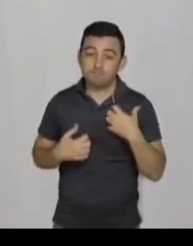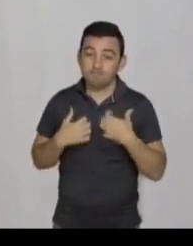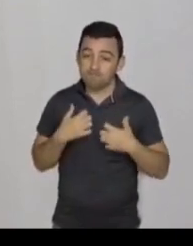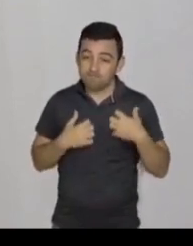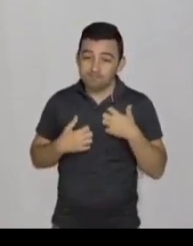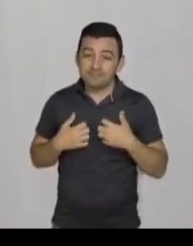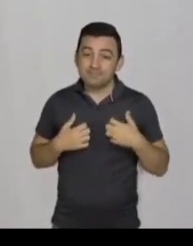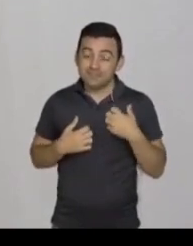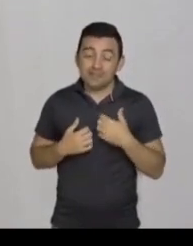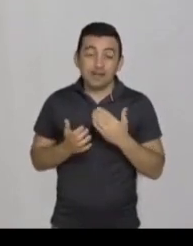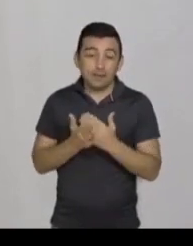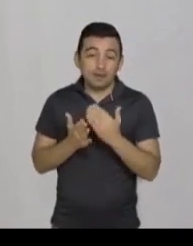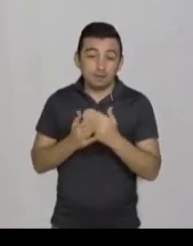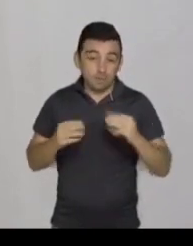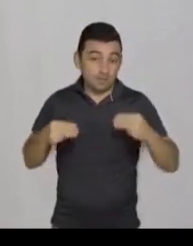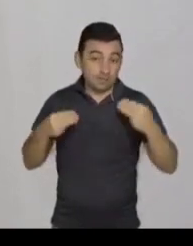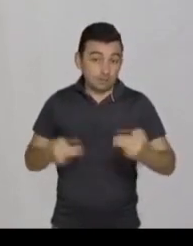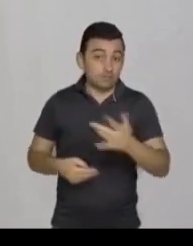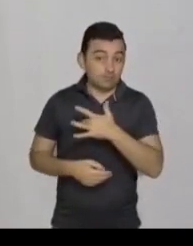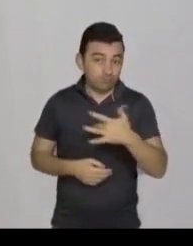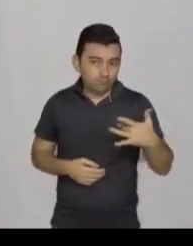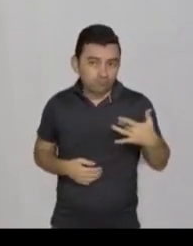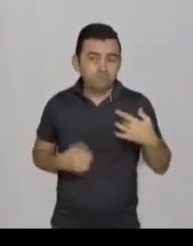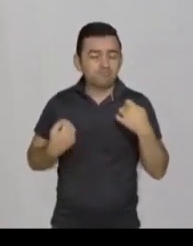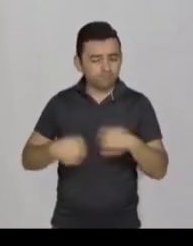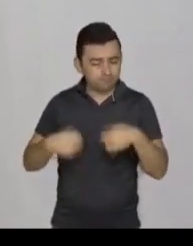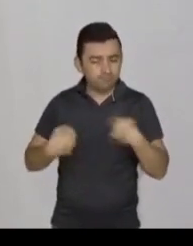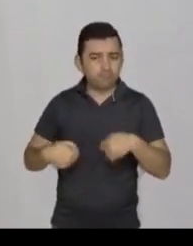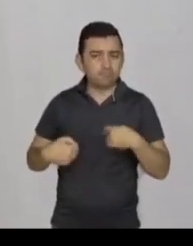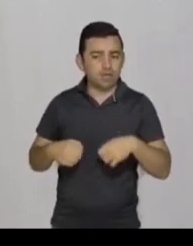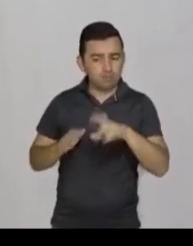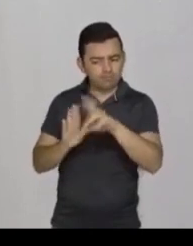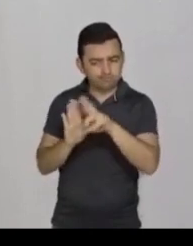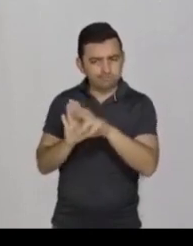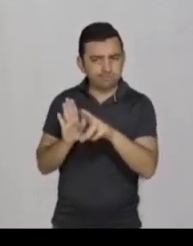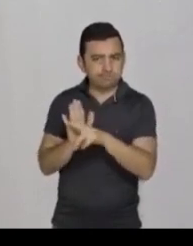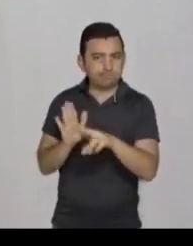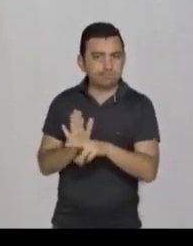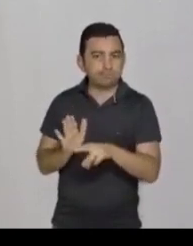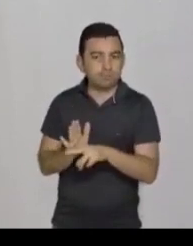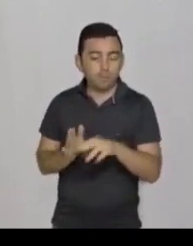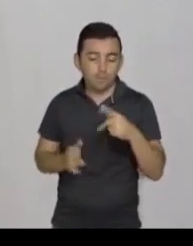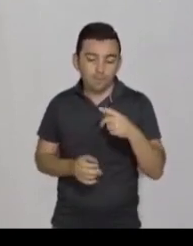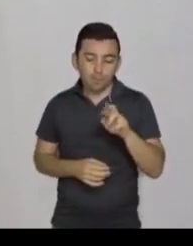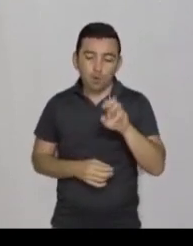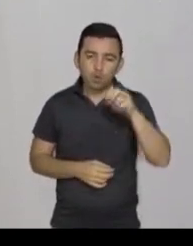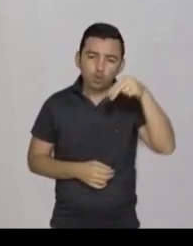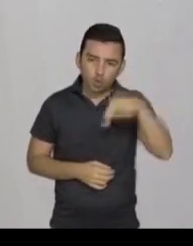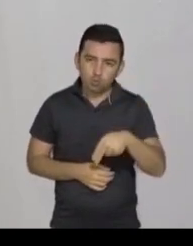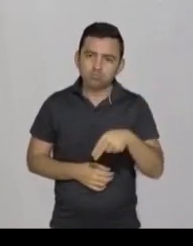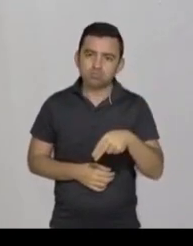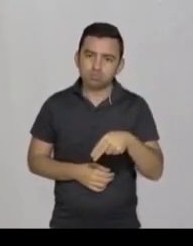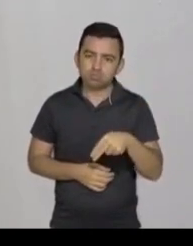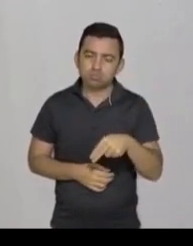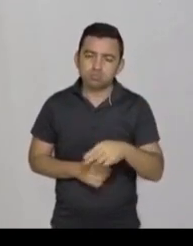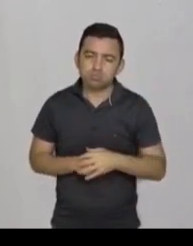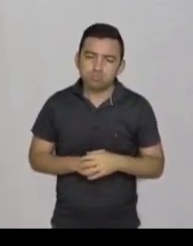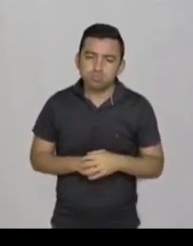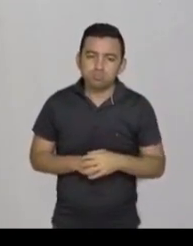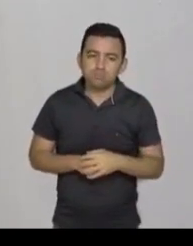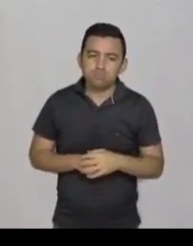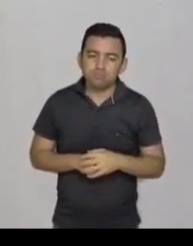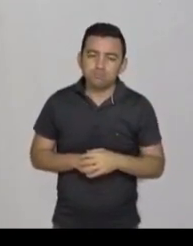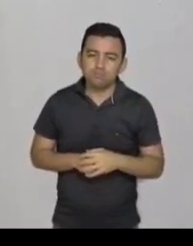é para que o ministério da saúde regulamente esse novo pronom para dar uma uma